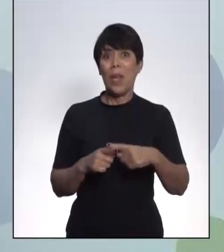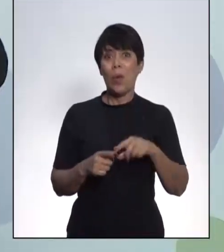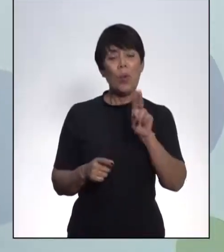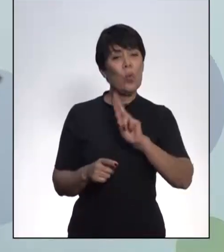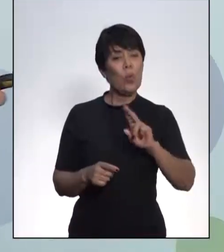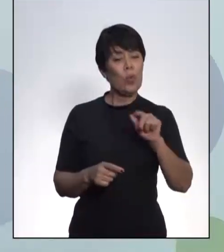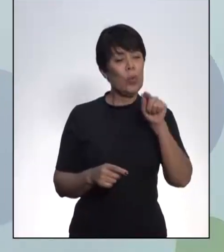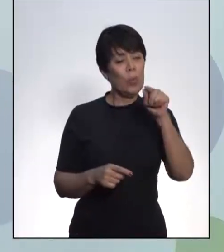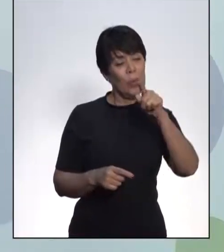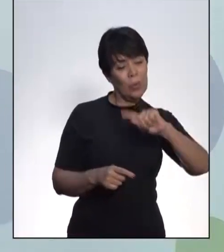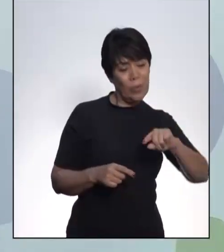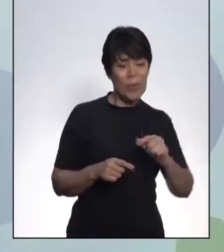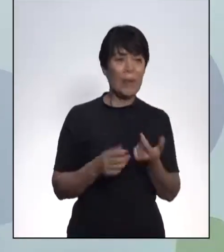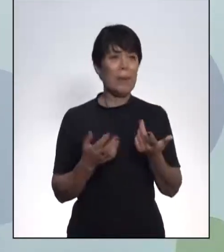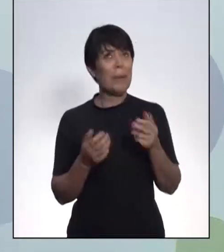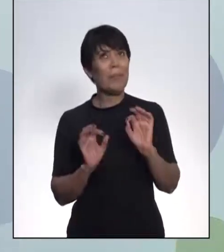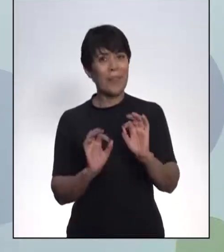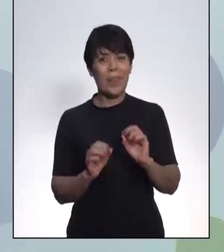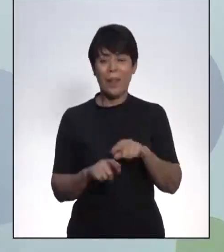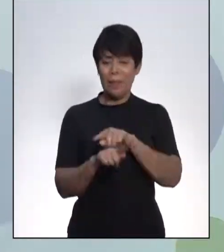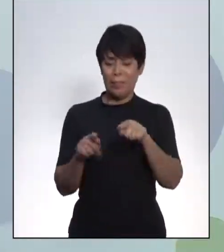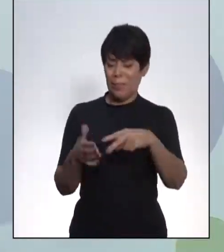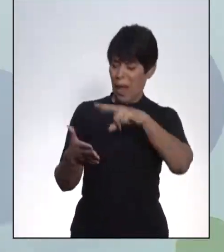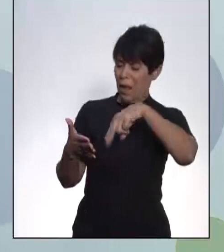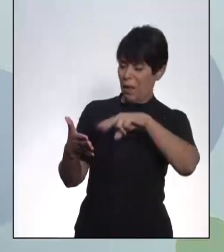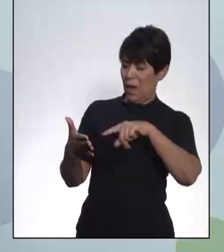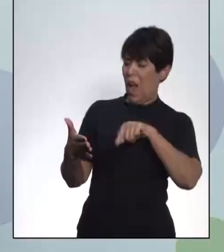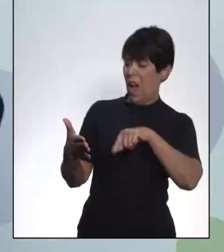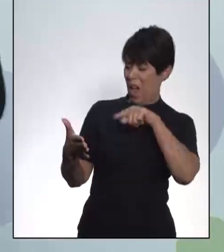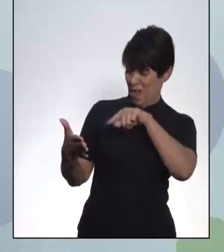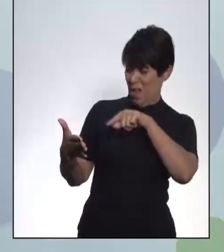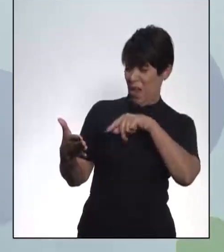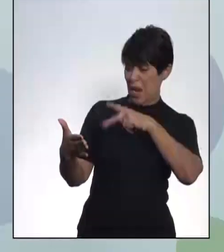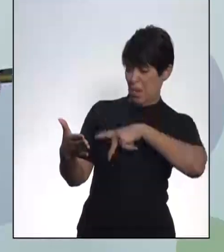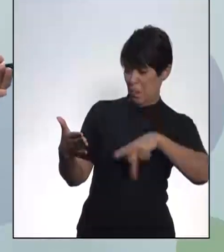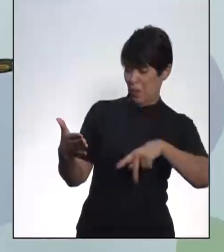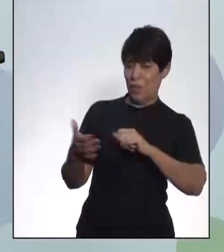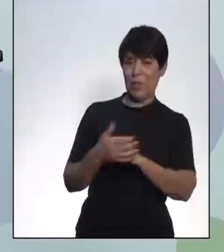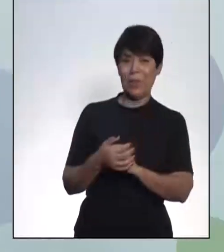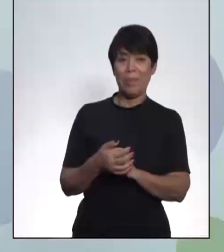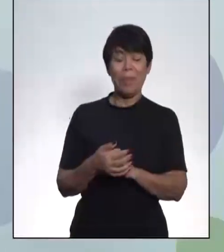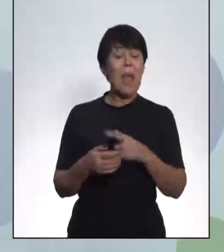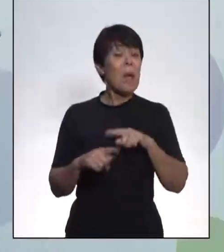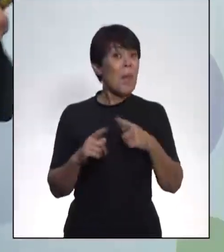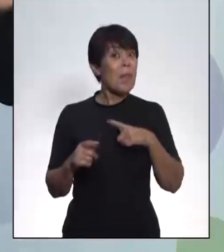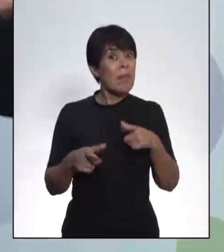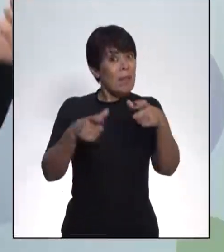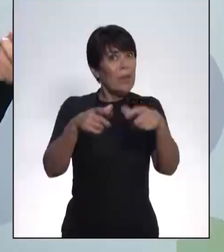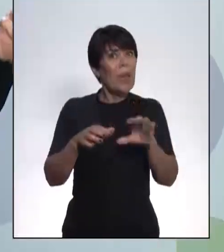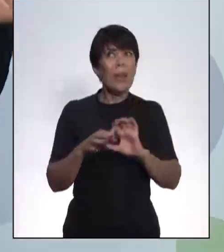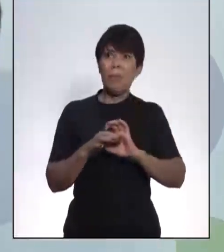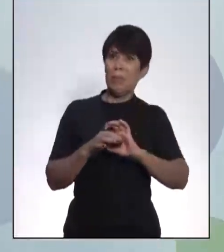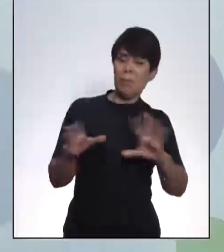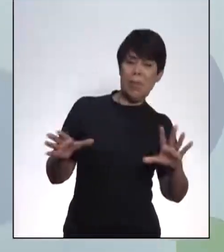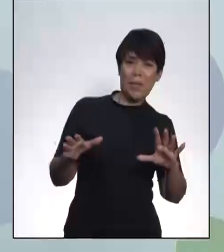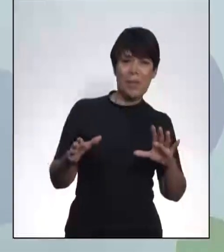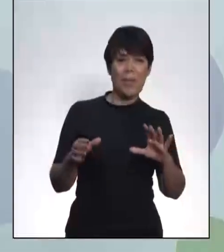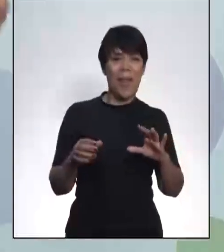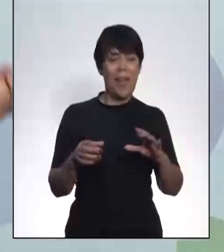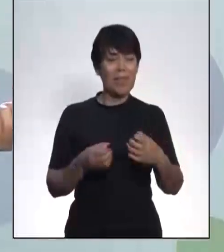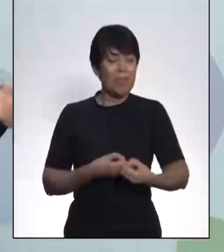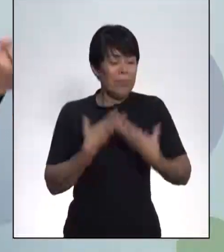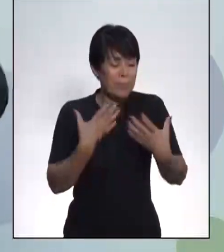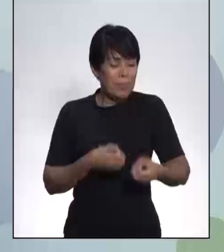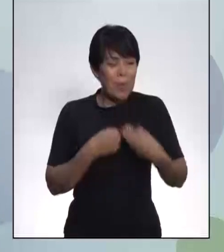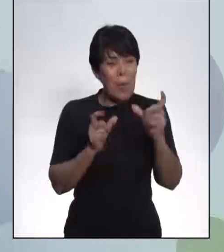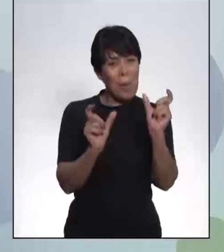Pessoal, você é professor de português. Na hora ele já sabe. Por quê? Porque tem lugar que você tem que ter uma linguagem mais solta. Então, às vezes, você tem o certo do errado e